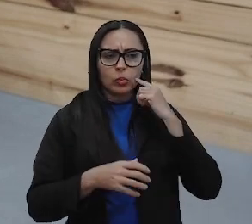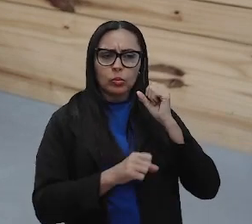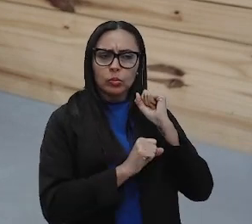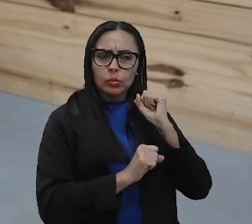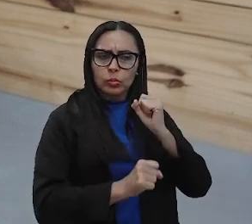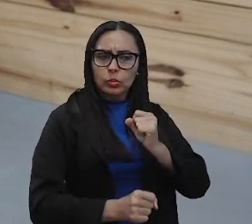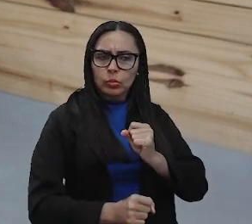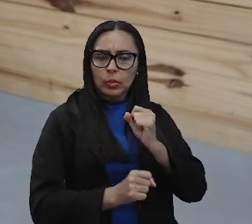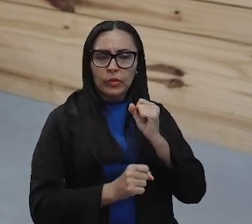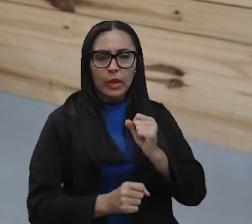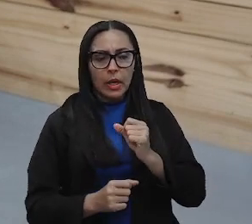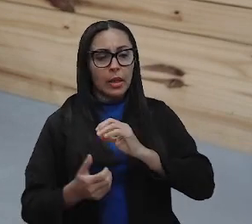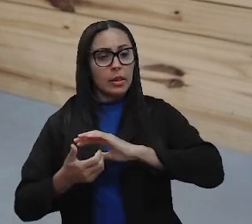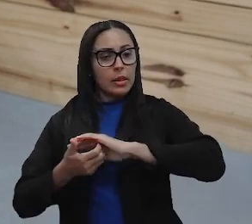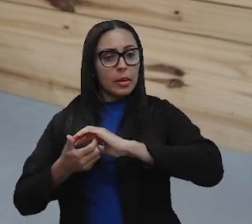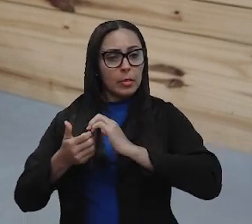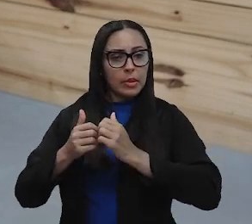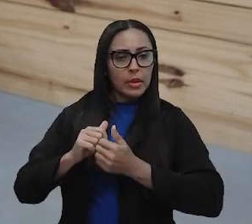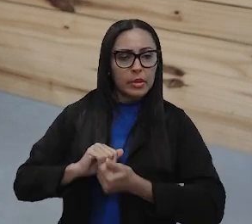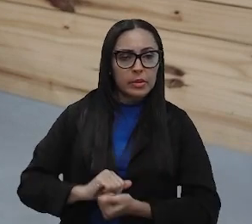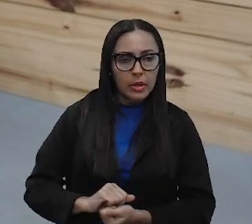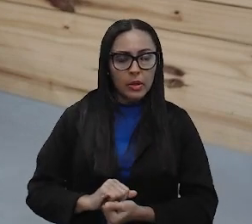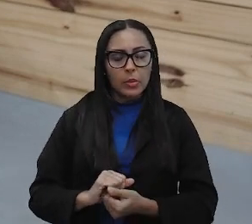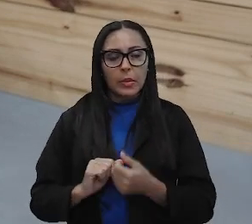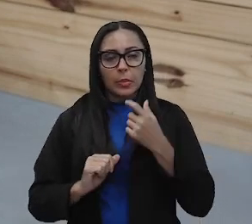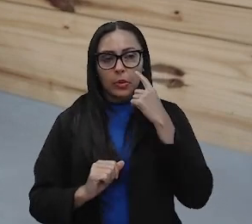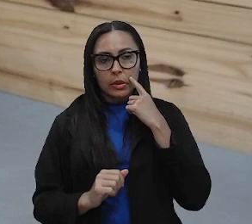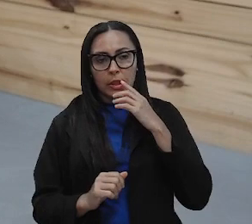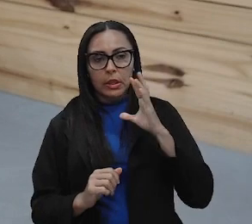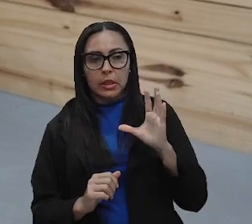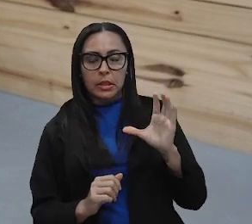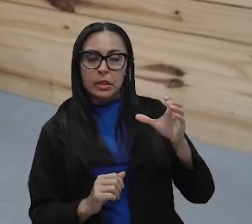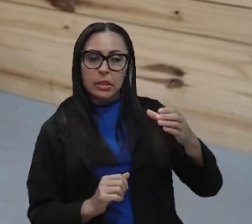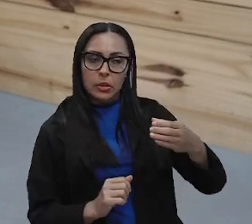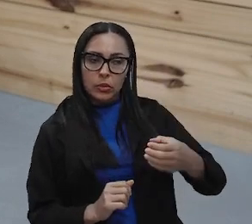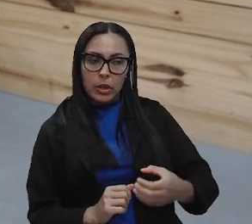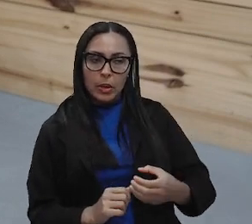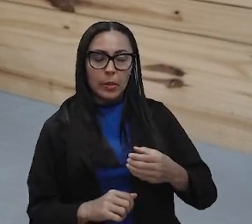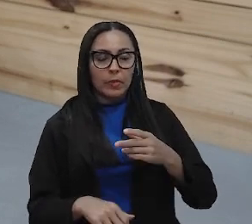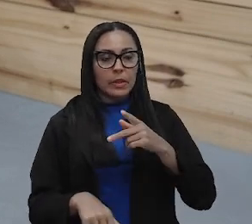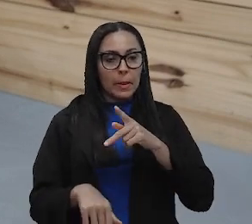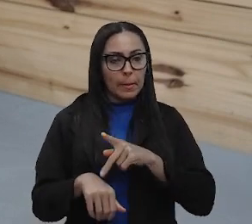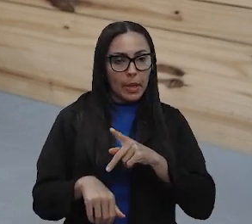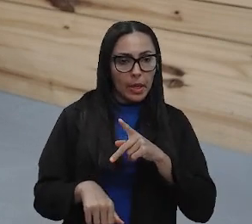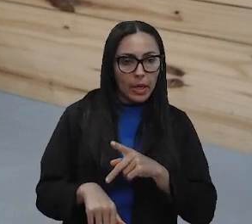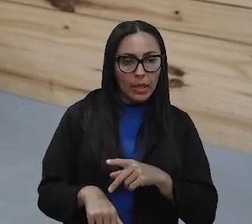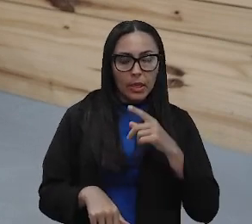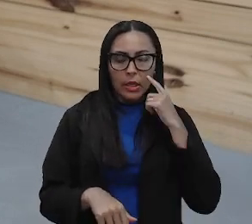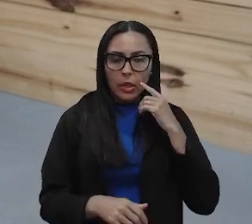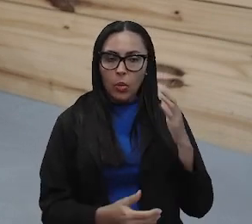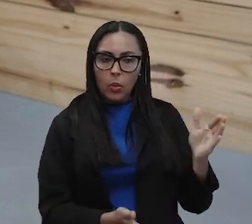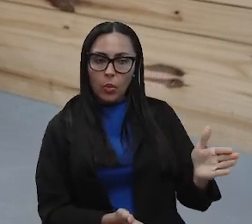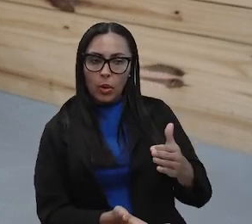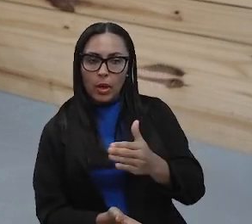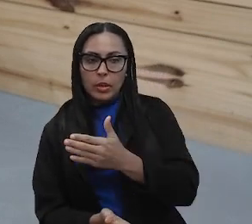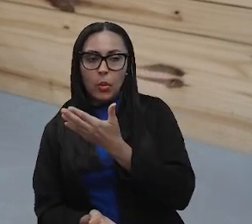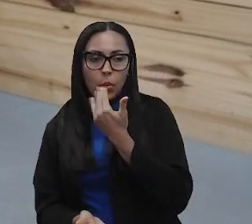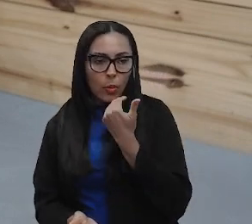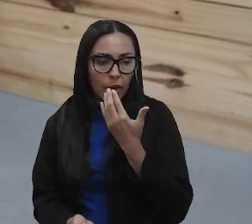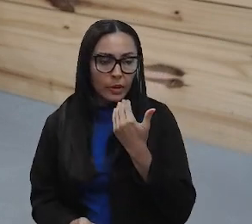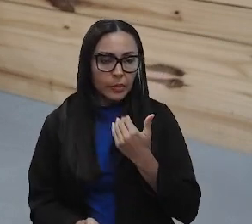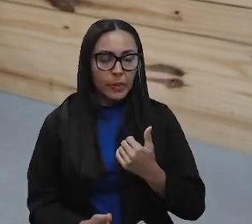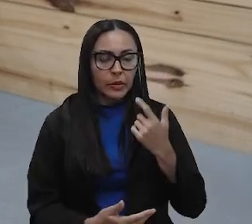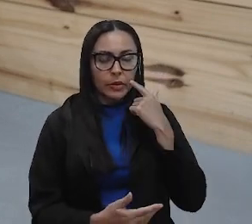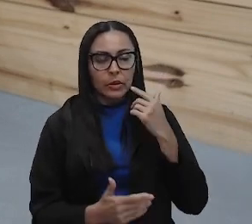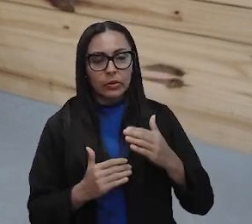uma adaptação, para poder segurar, para fazer a pesca, para fazer a coleta de alimentos. Então a ergonomia já desde o início